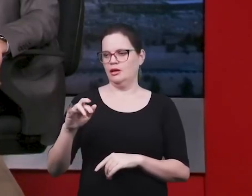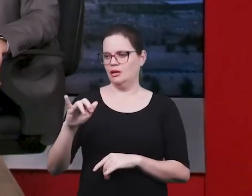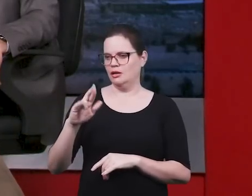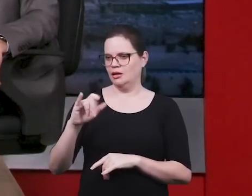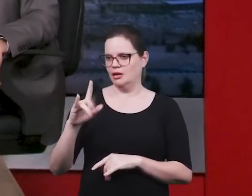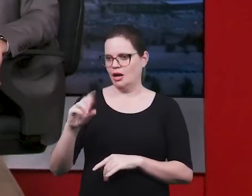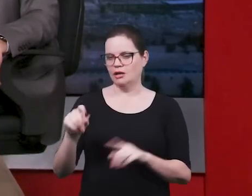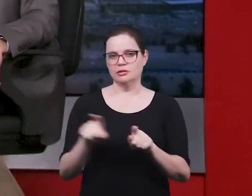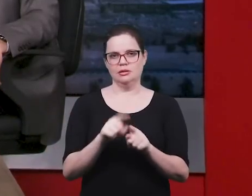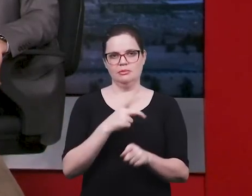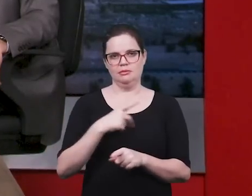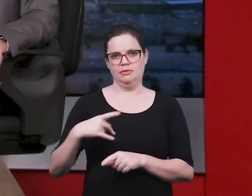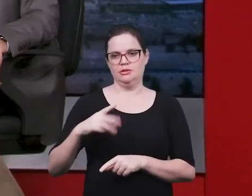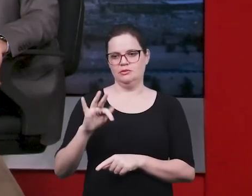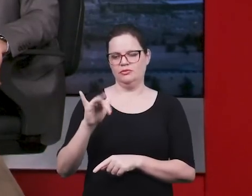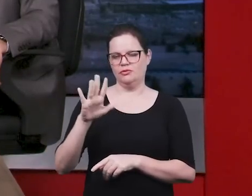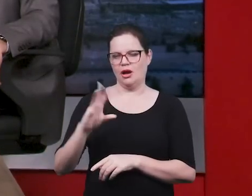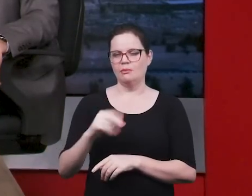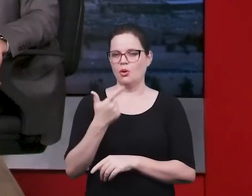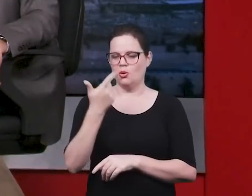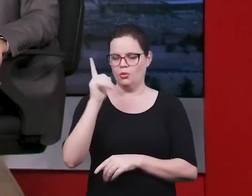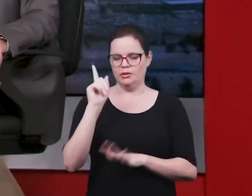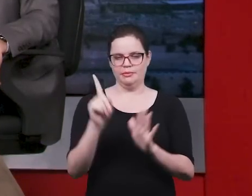Ricardo, pastor Fábio aqui,